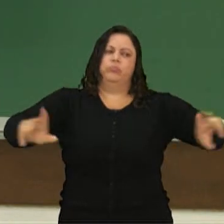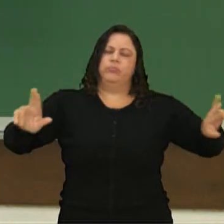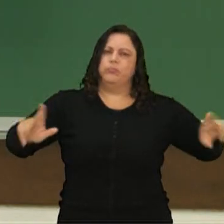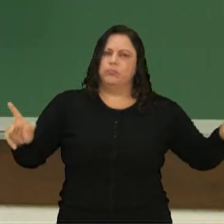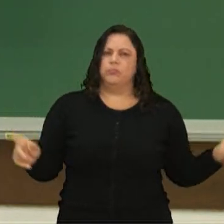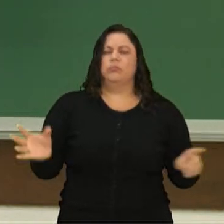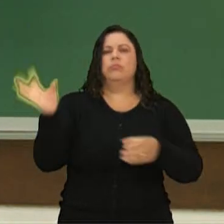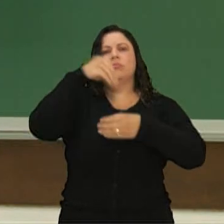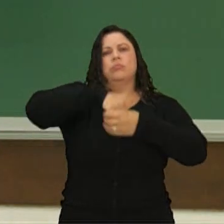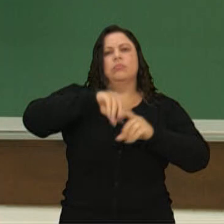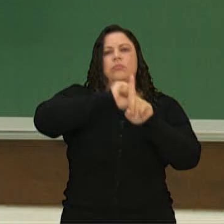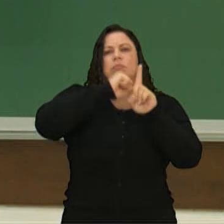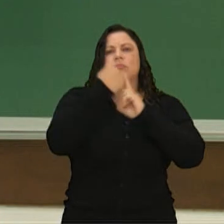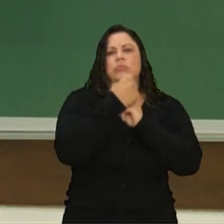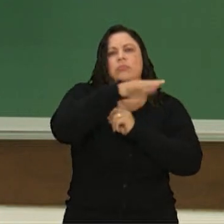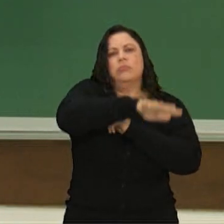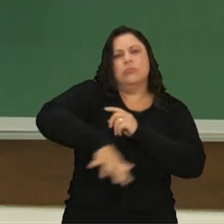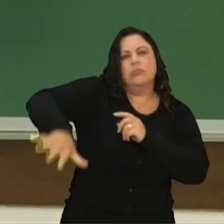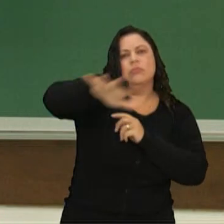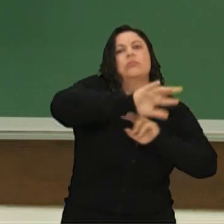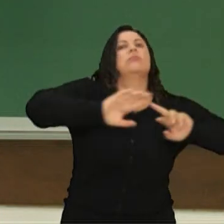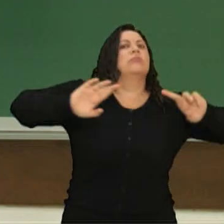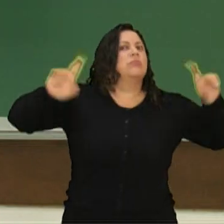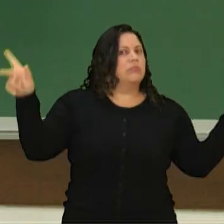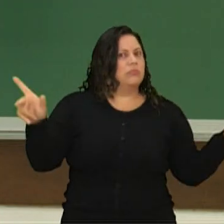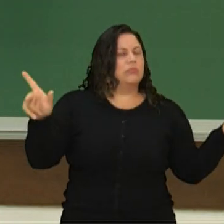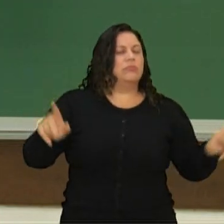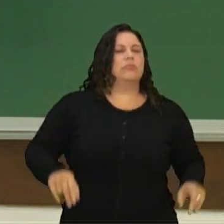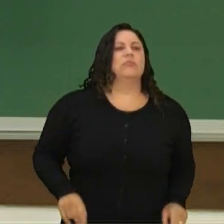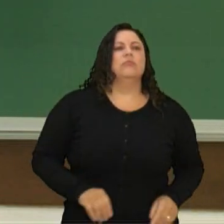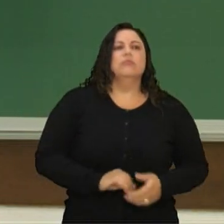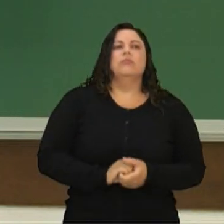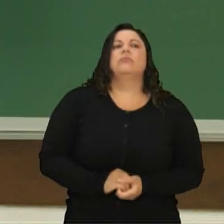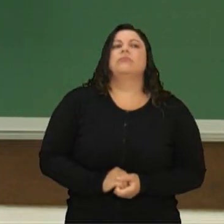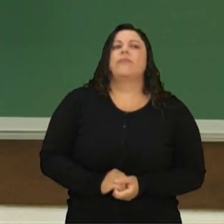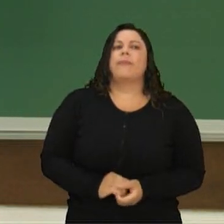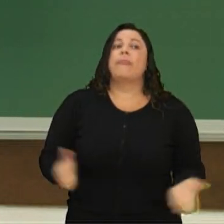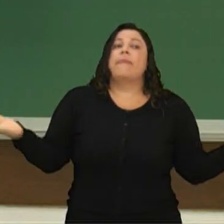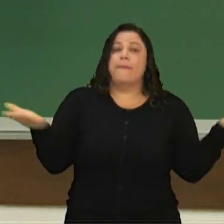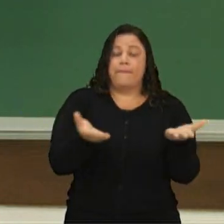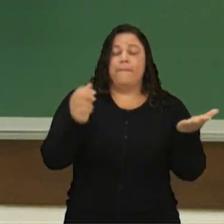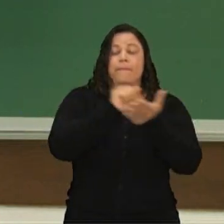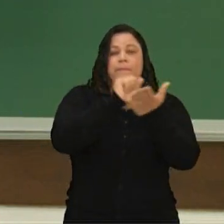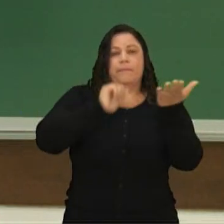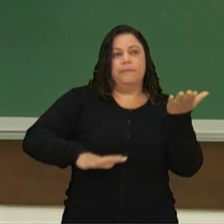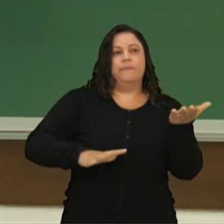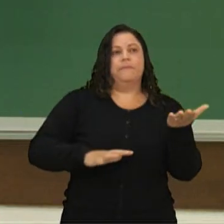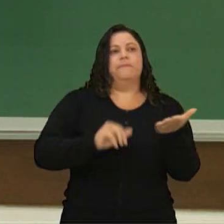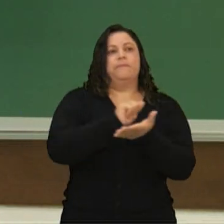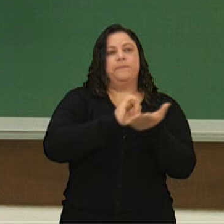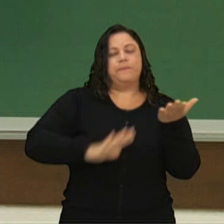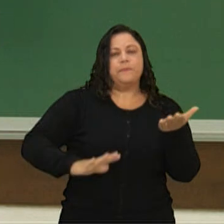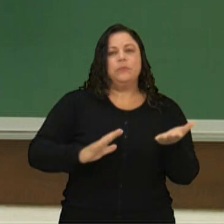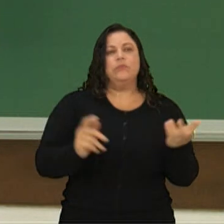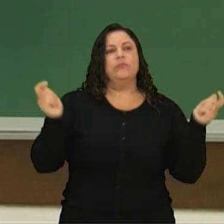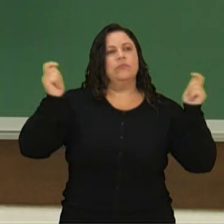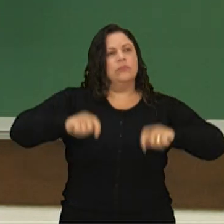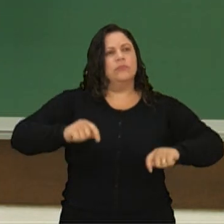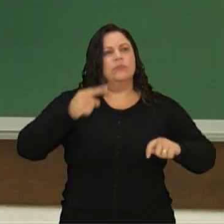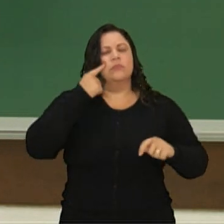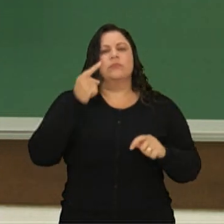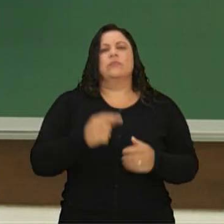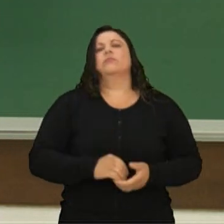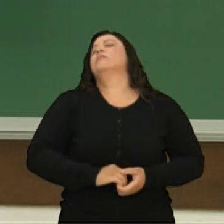de uma sociedade que pode ser diferente uma da outra. Vamos então agora às atividades deste conteúdo